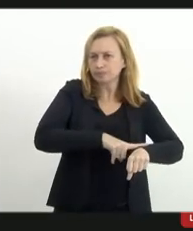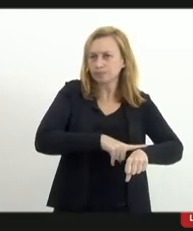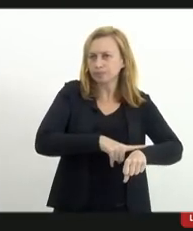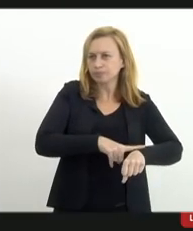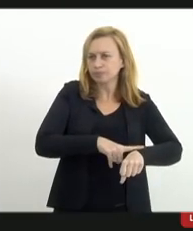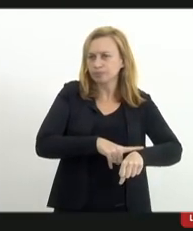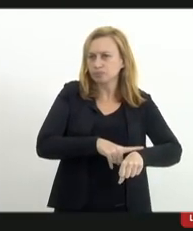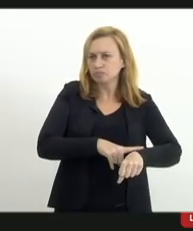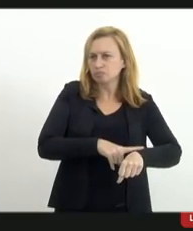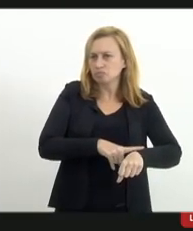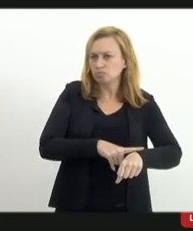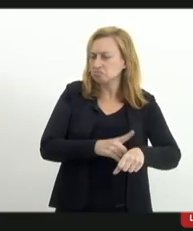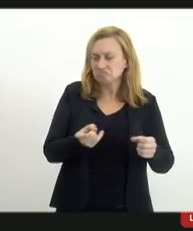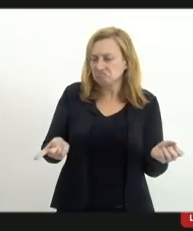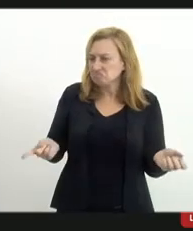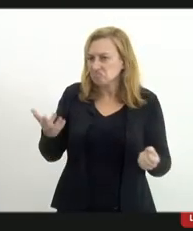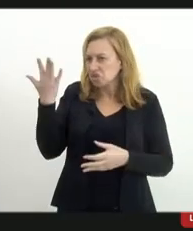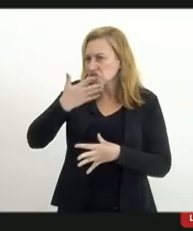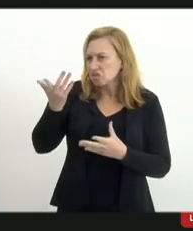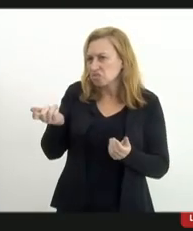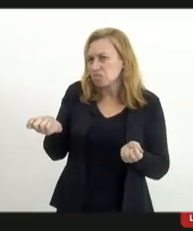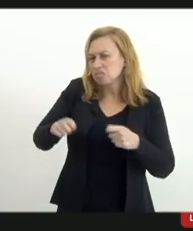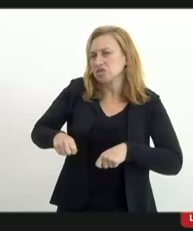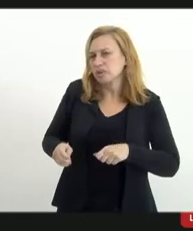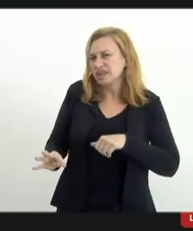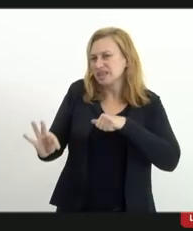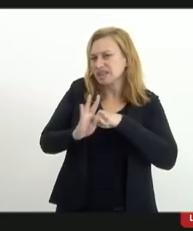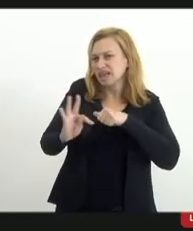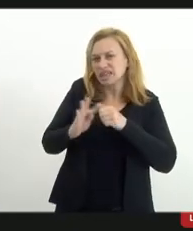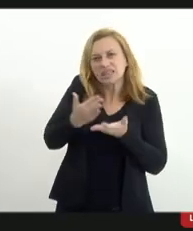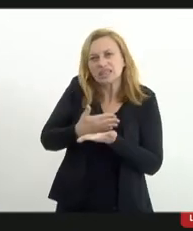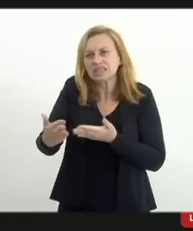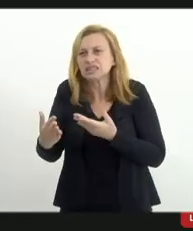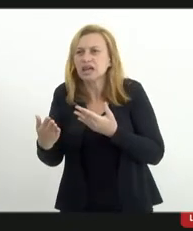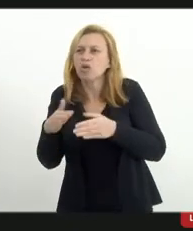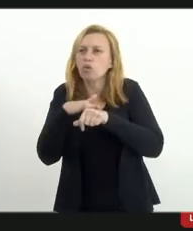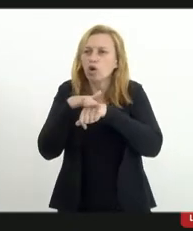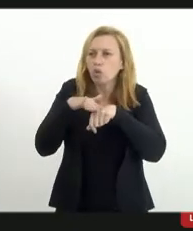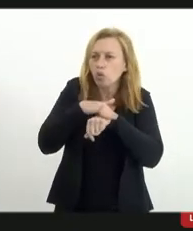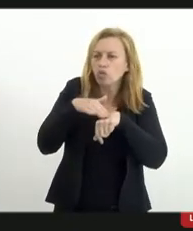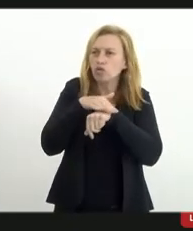uma possibilidade técnica de iniciar uma conversa